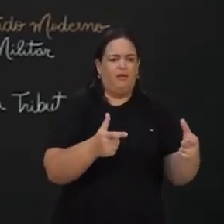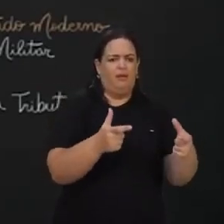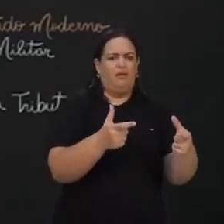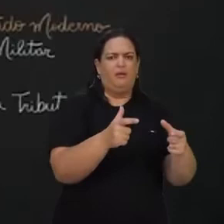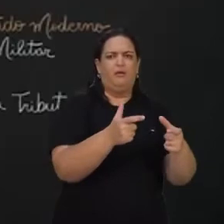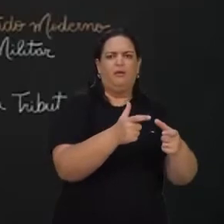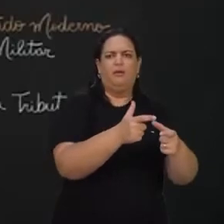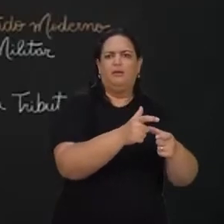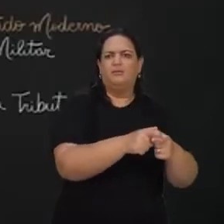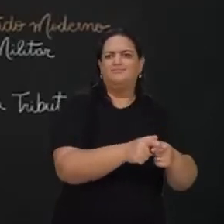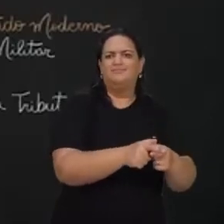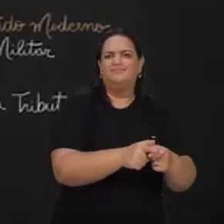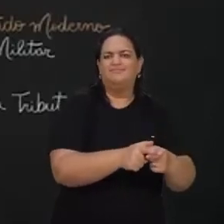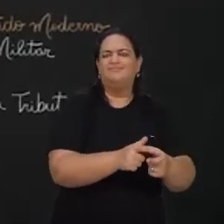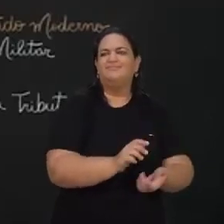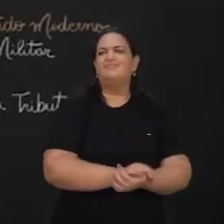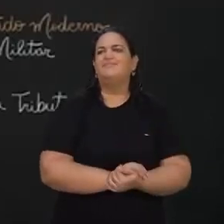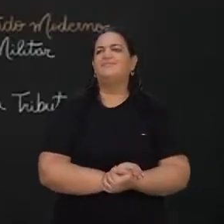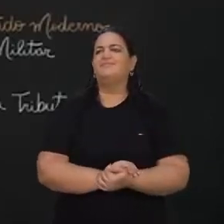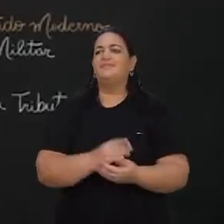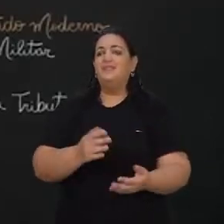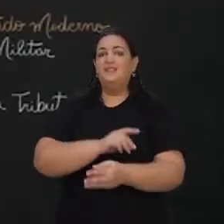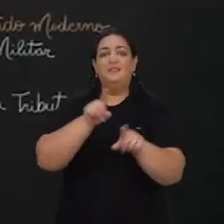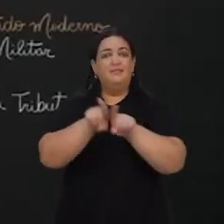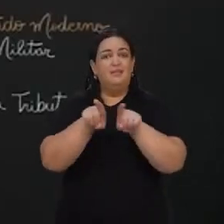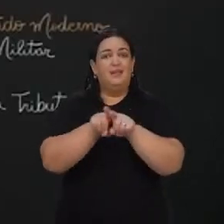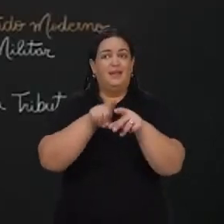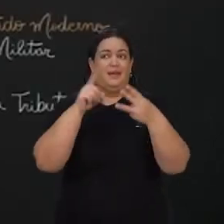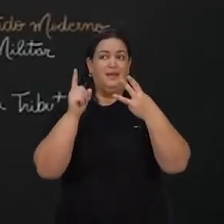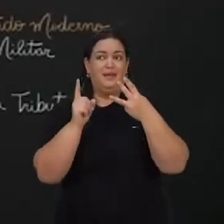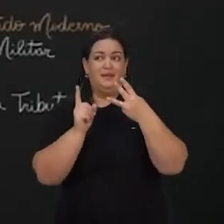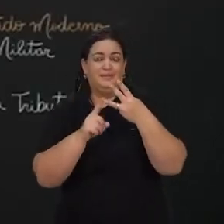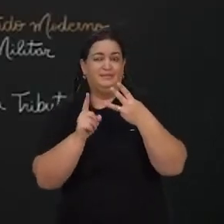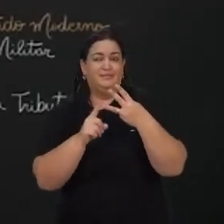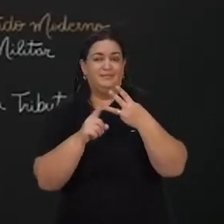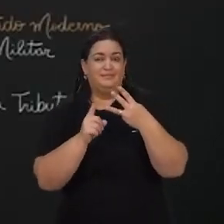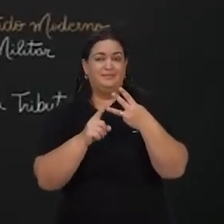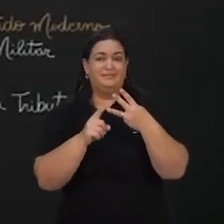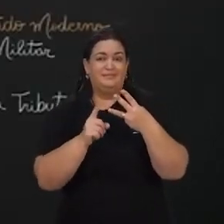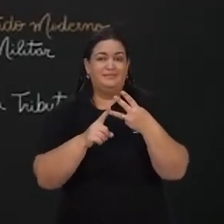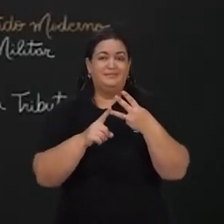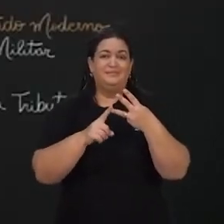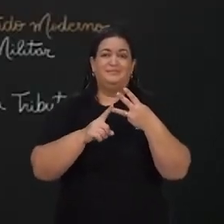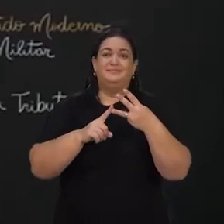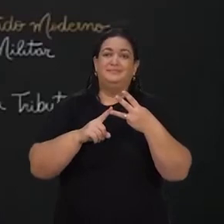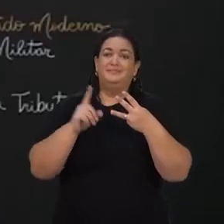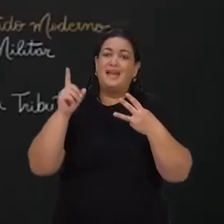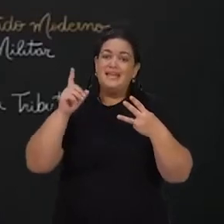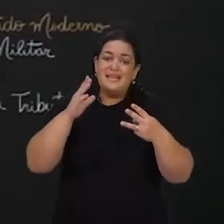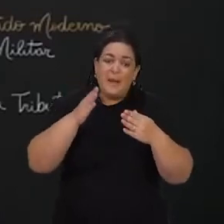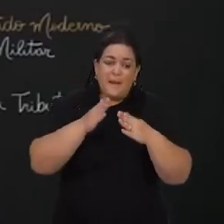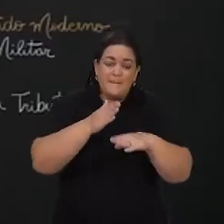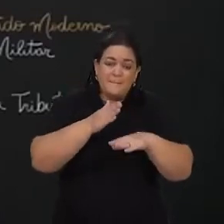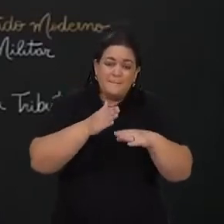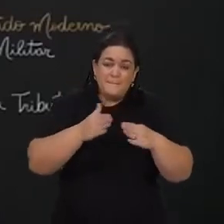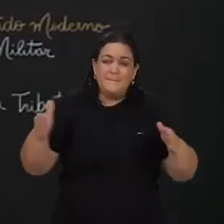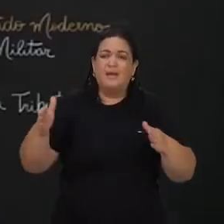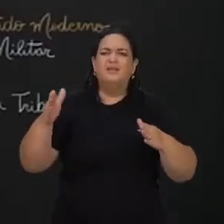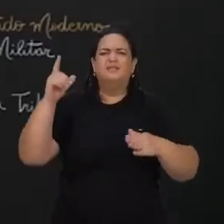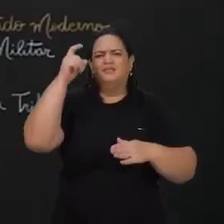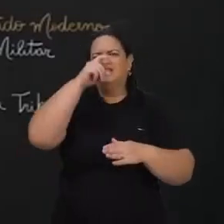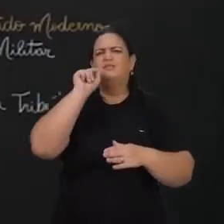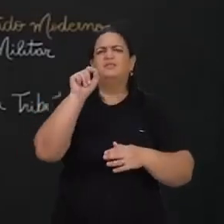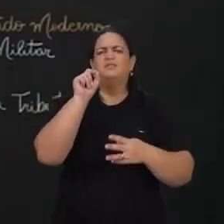aquela crise. Outro elemento, como eu disse, que teve relação com o impacto na produção de alimentos, foi a